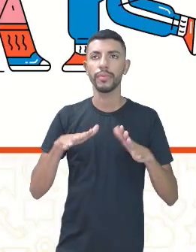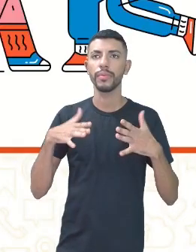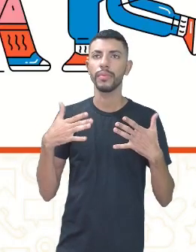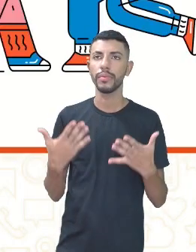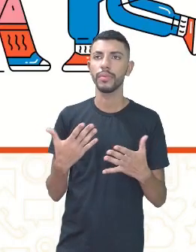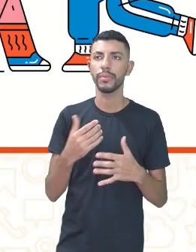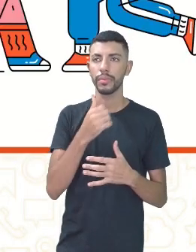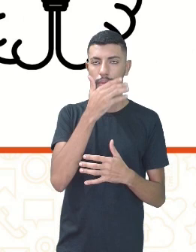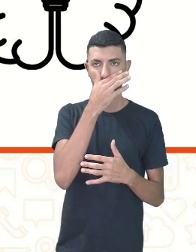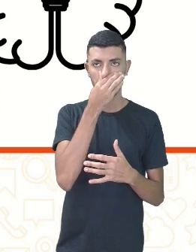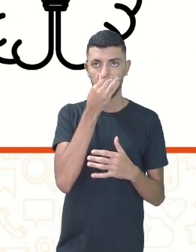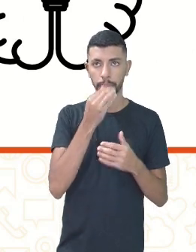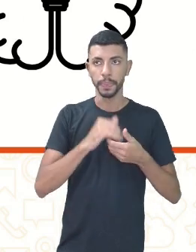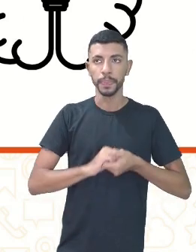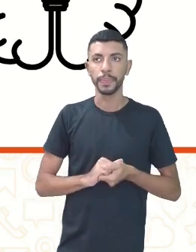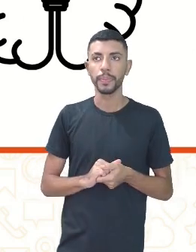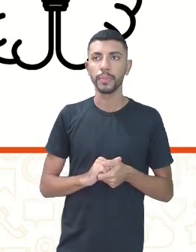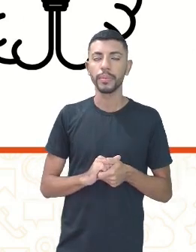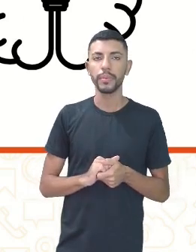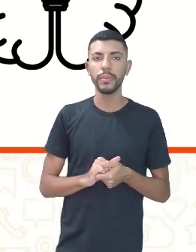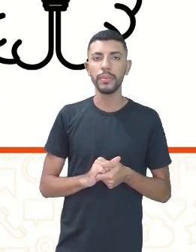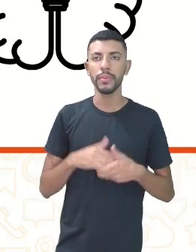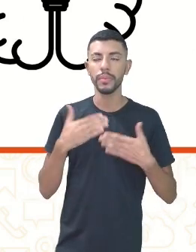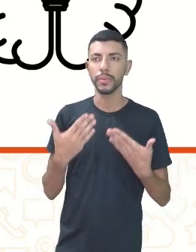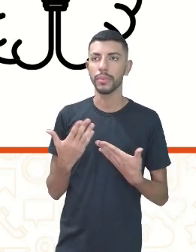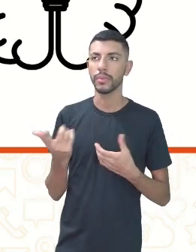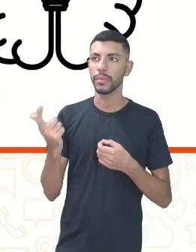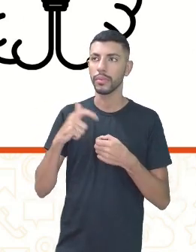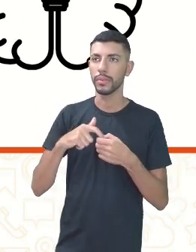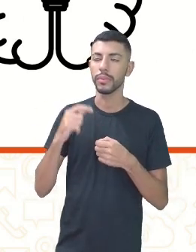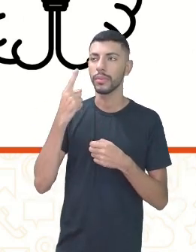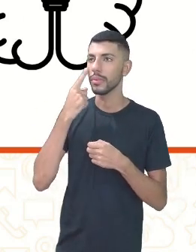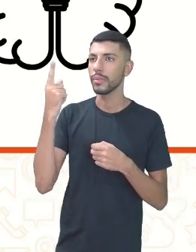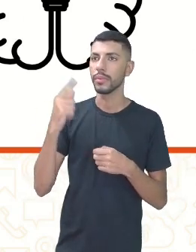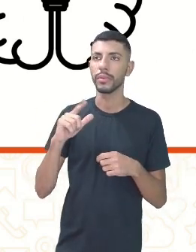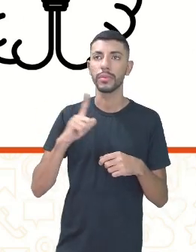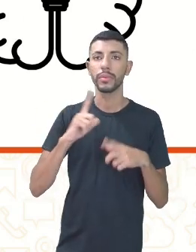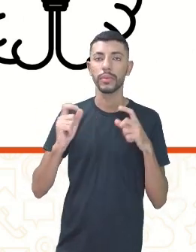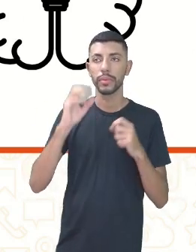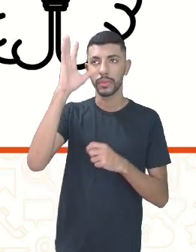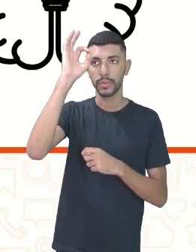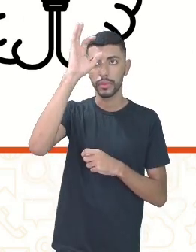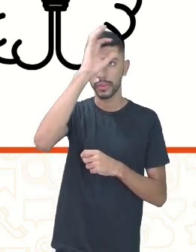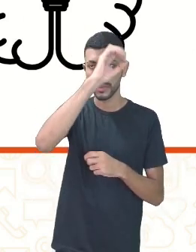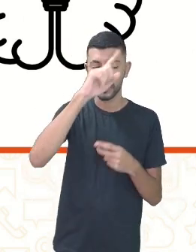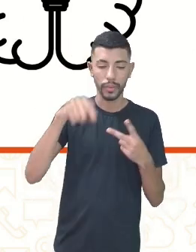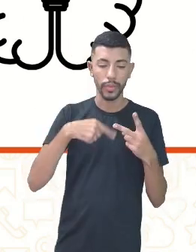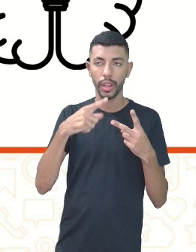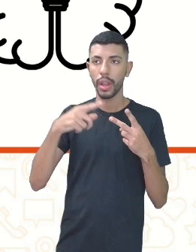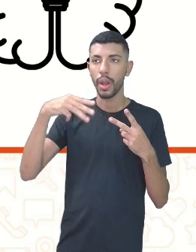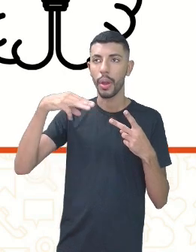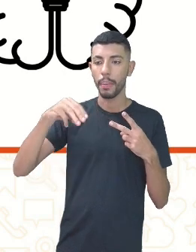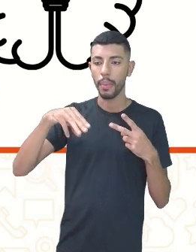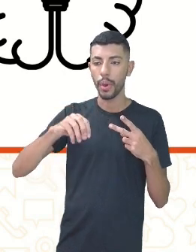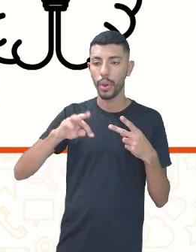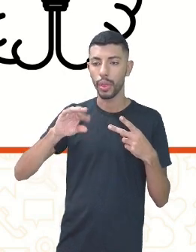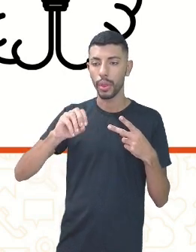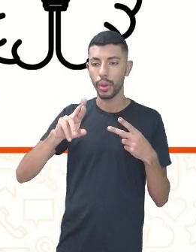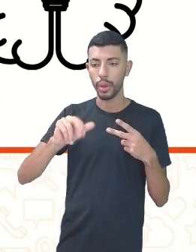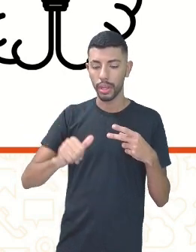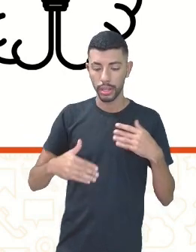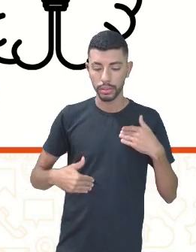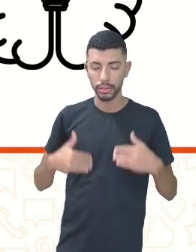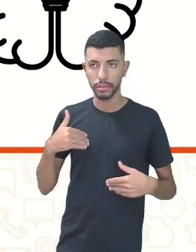gente contempla, deixa eu voltar mais um pouquinho, a gente contempla função cognitiva, função motora e função